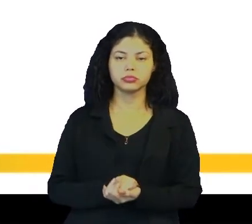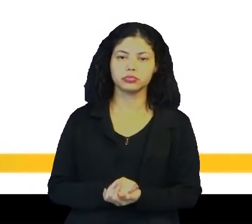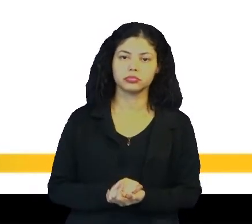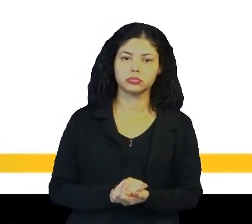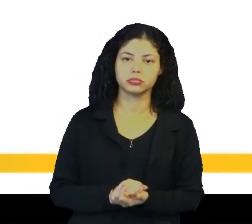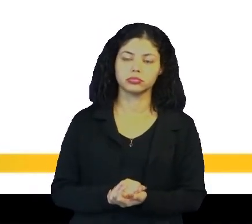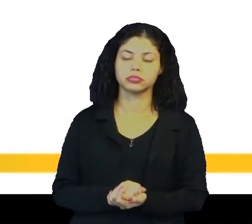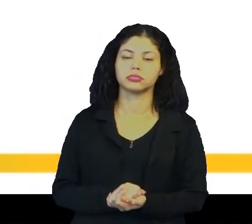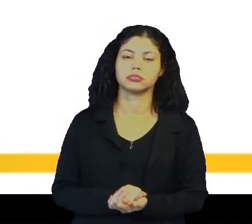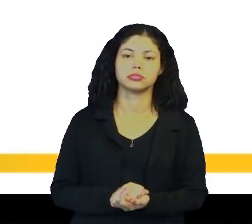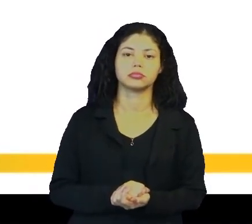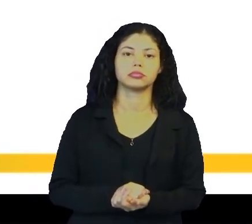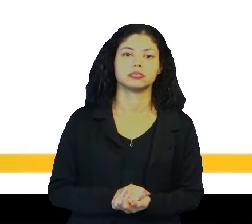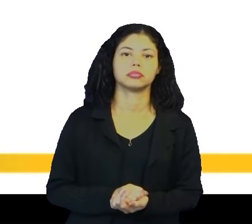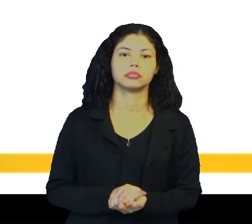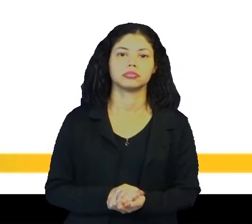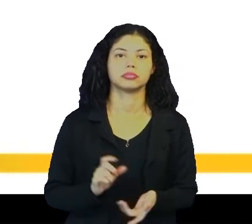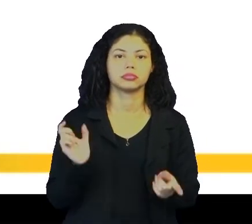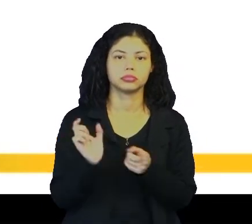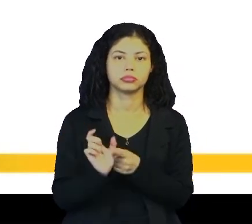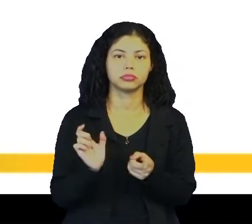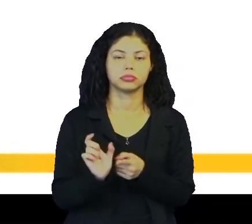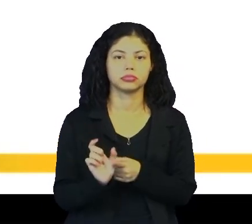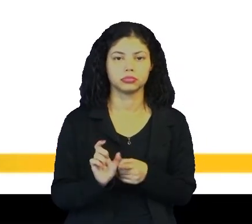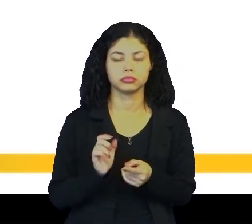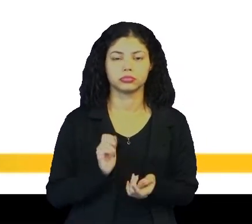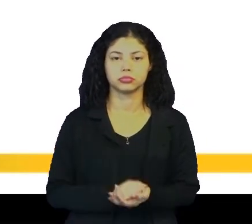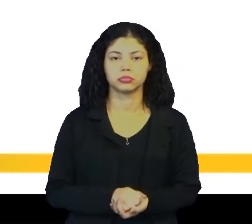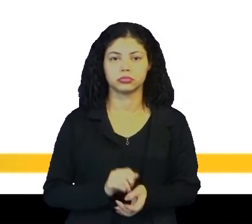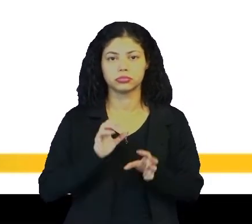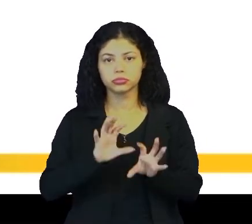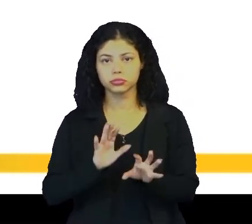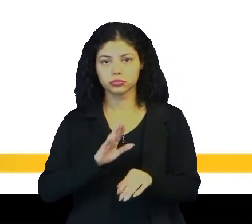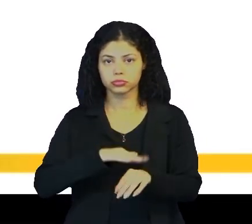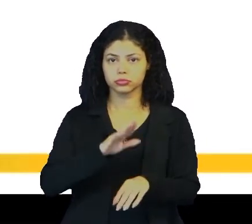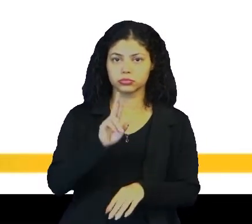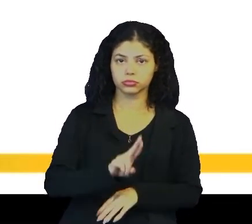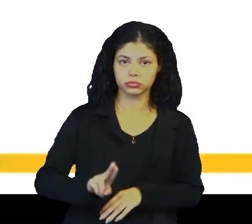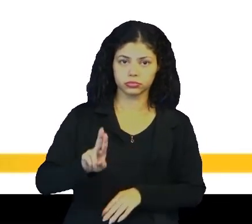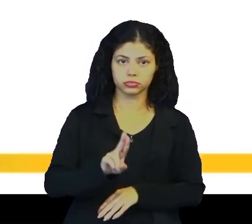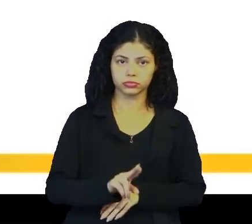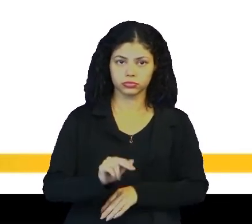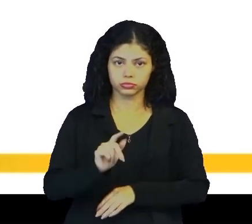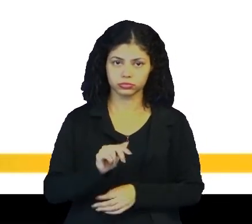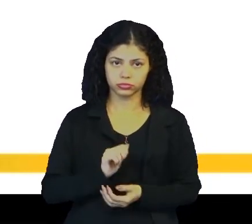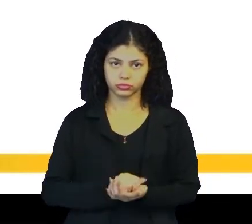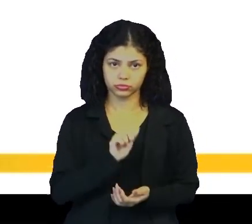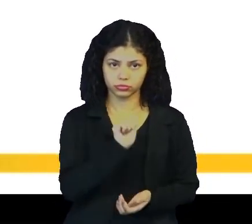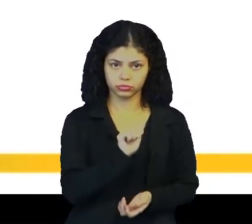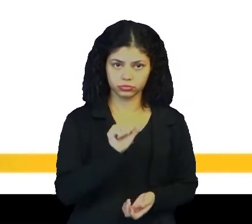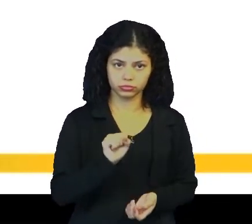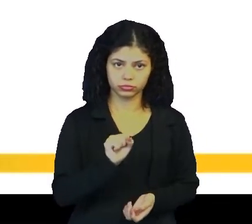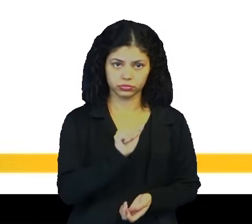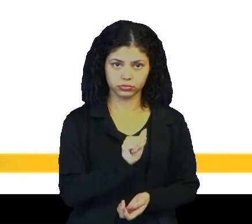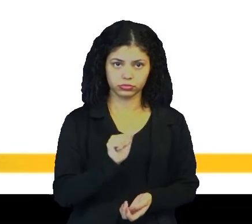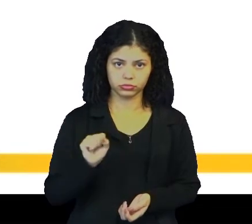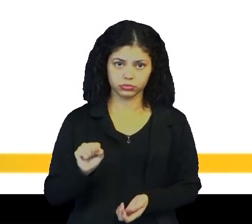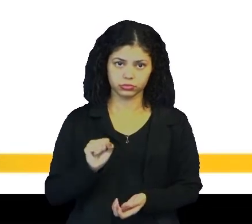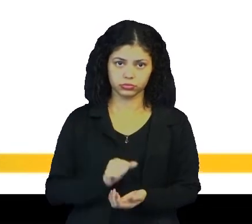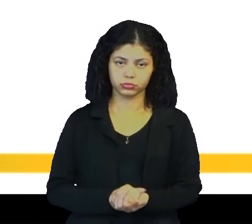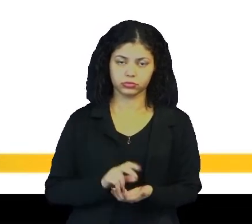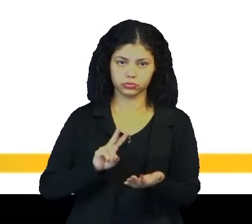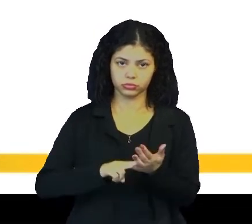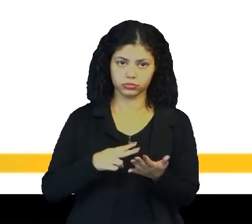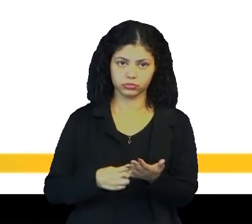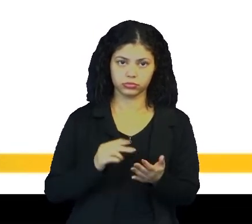correlative conjunctions, apresentam mais de uma palavra, sendo que as mais utilizadas são as, a